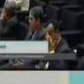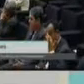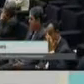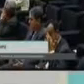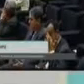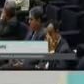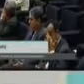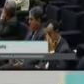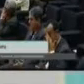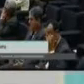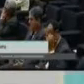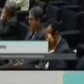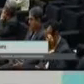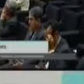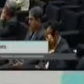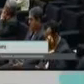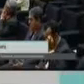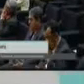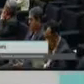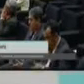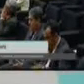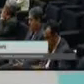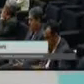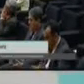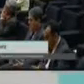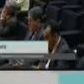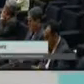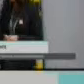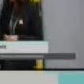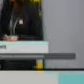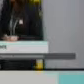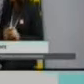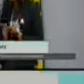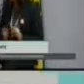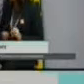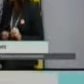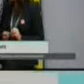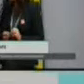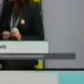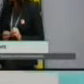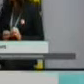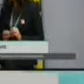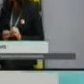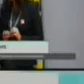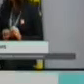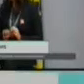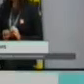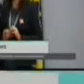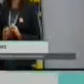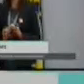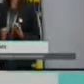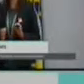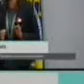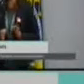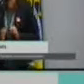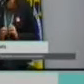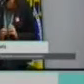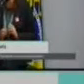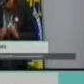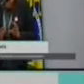Flávia Moraes apresentou o 3225 em 2012, e foi exatamente o nosso